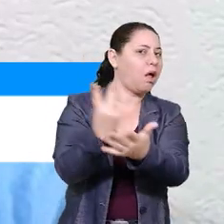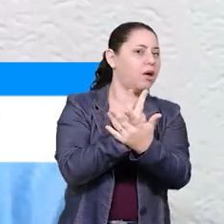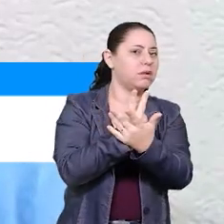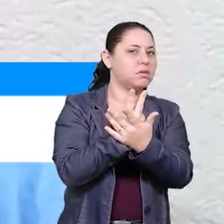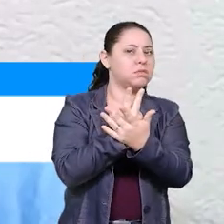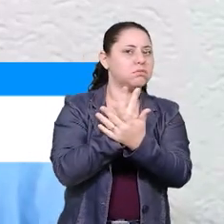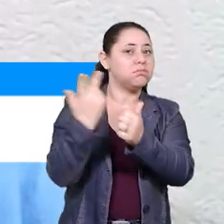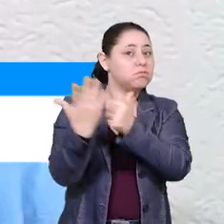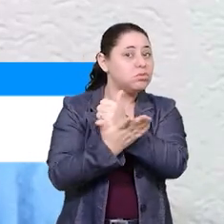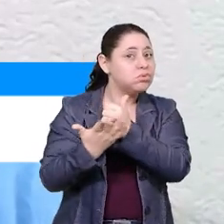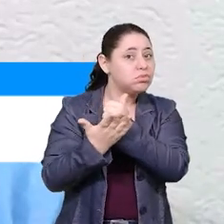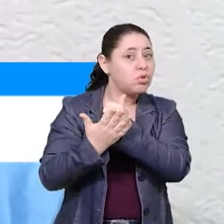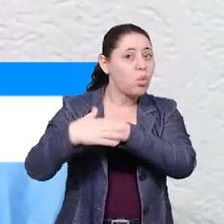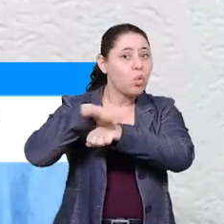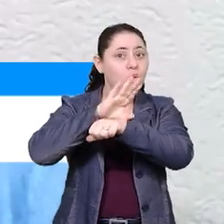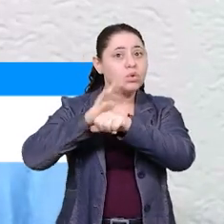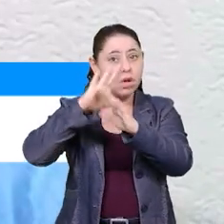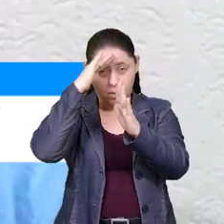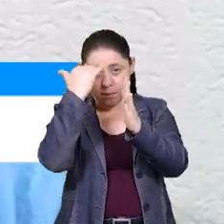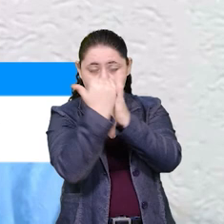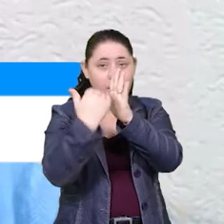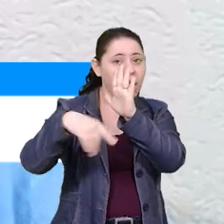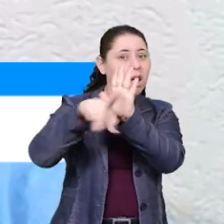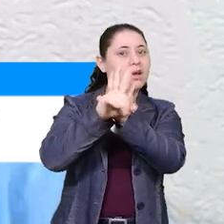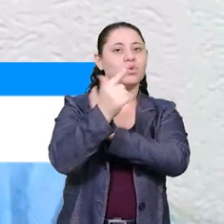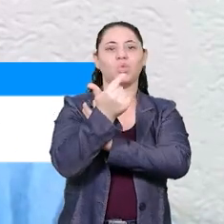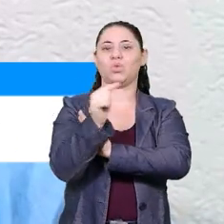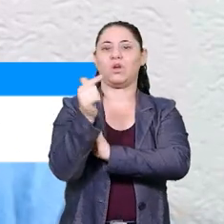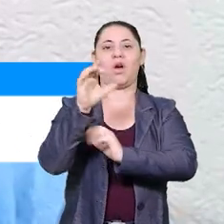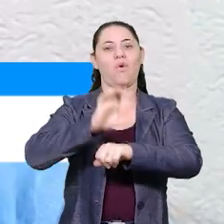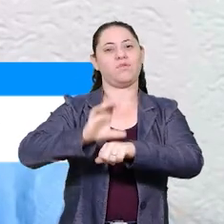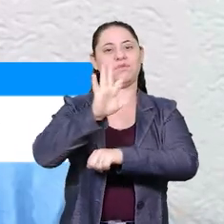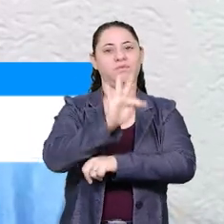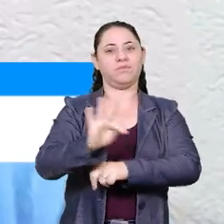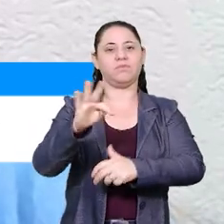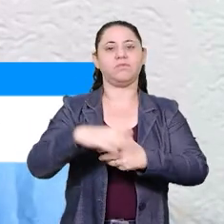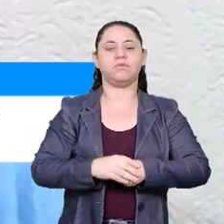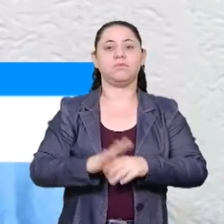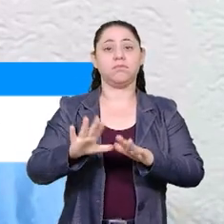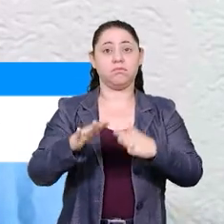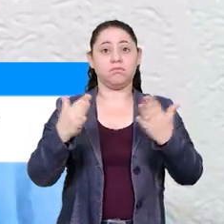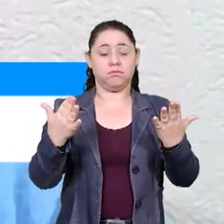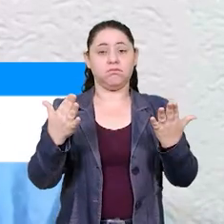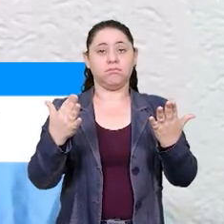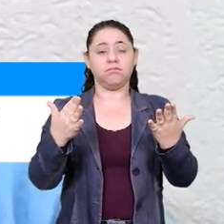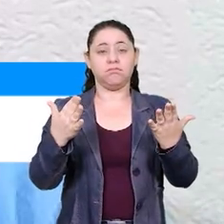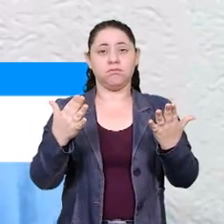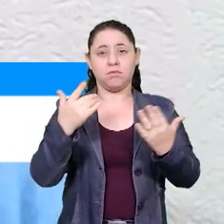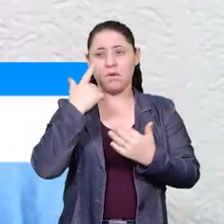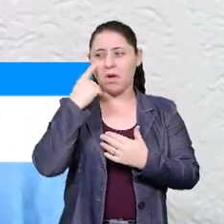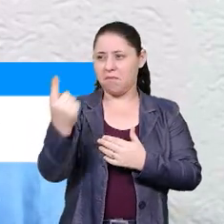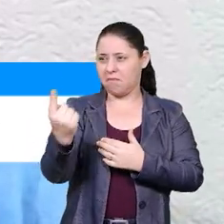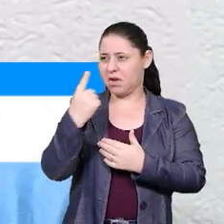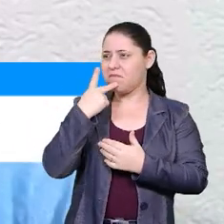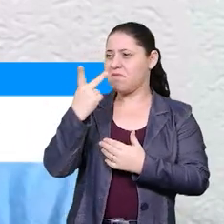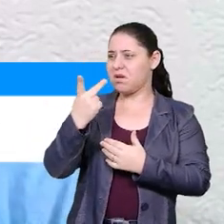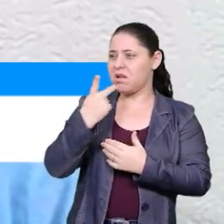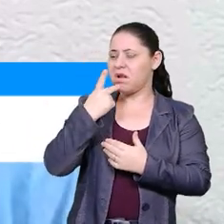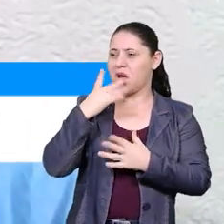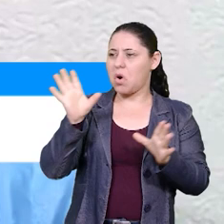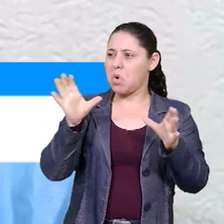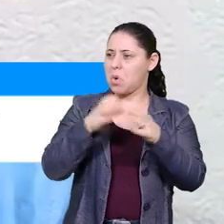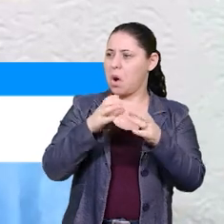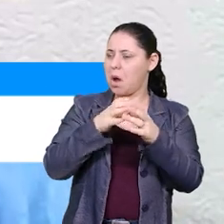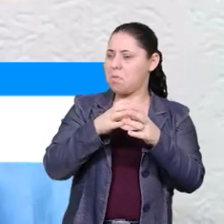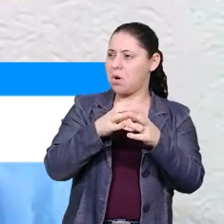de trabalho muita invasão muita coisa errada e não tem Amparo constitucional na lei da construção